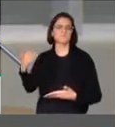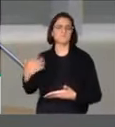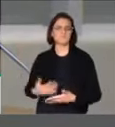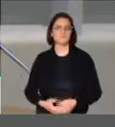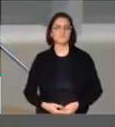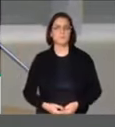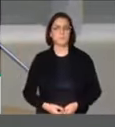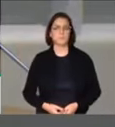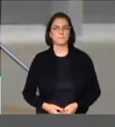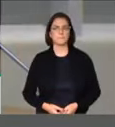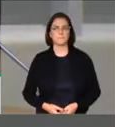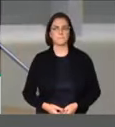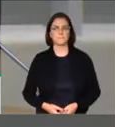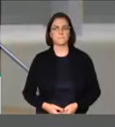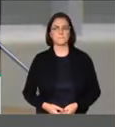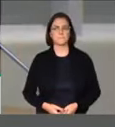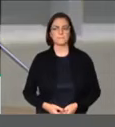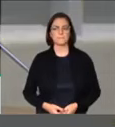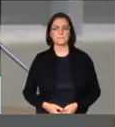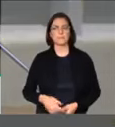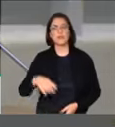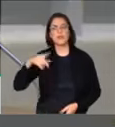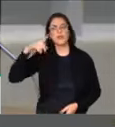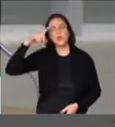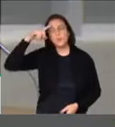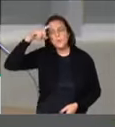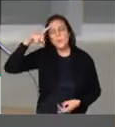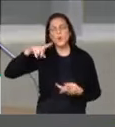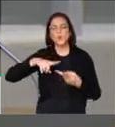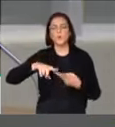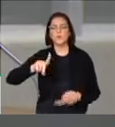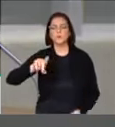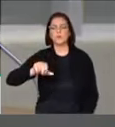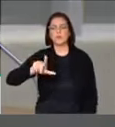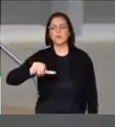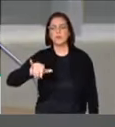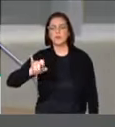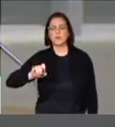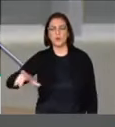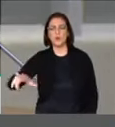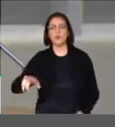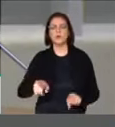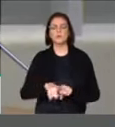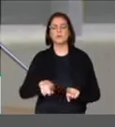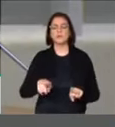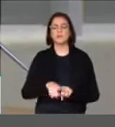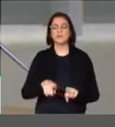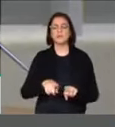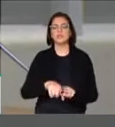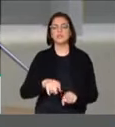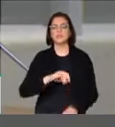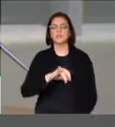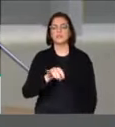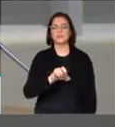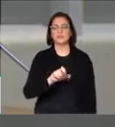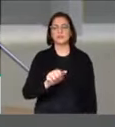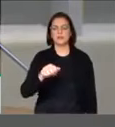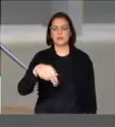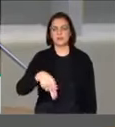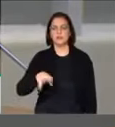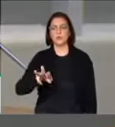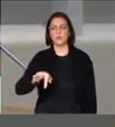em relação ao Moro e o Dallagnol. E o próprio Jean Willis, que teve que sair do